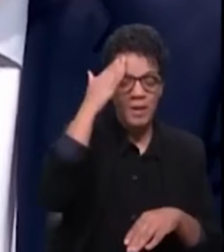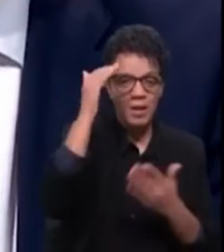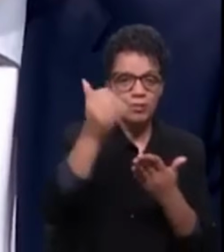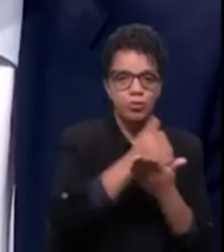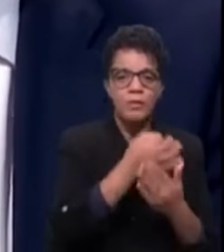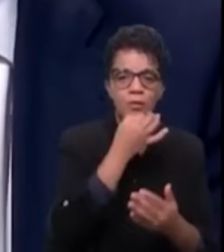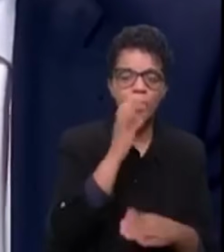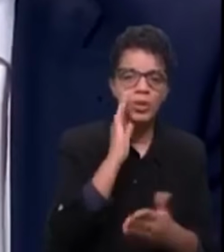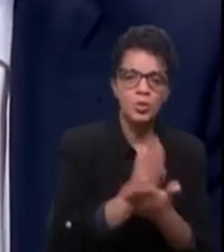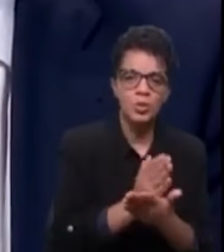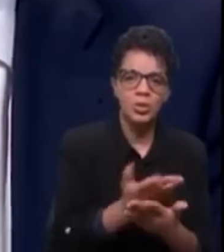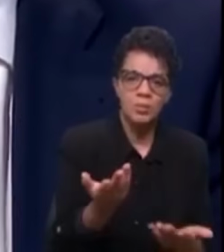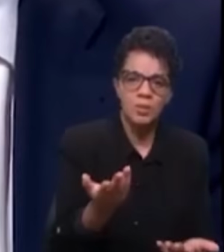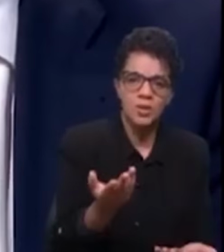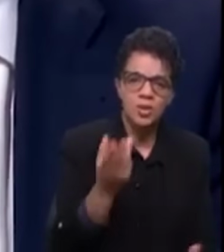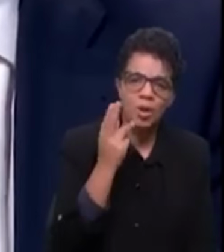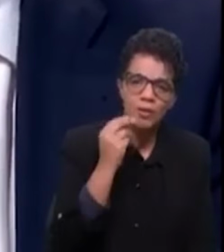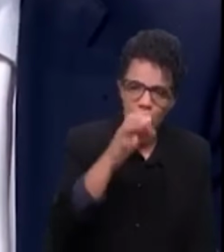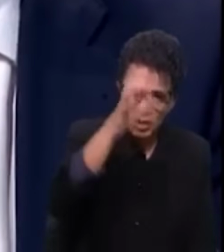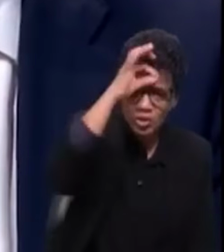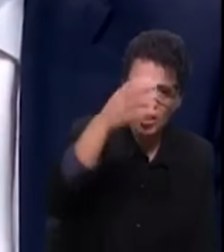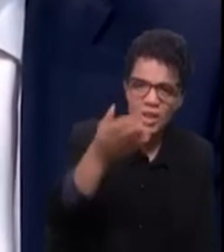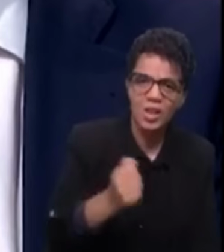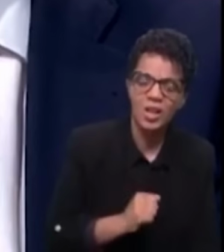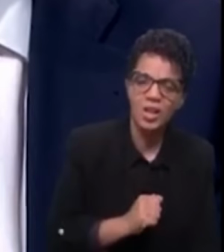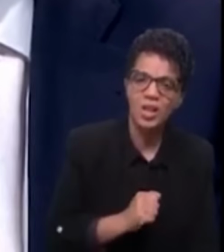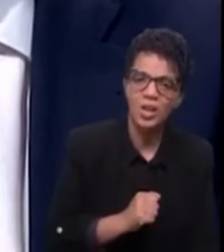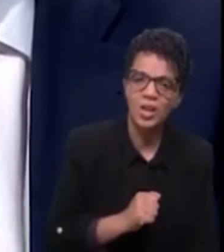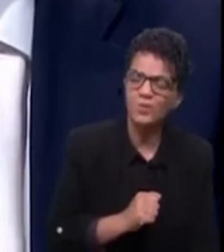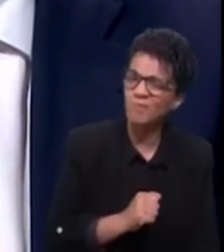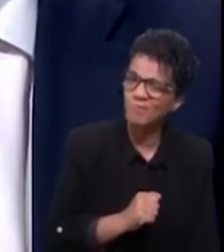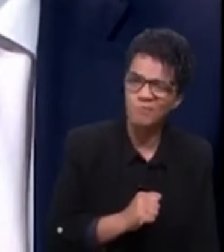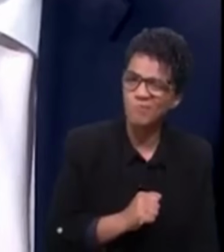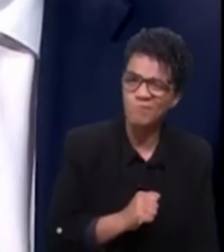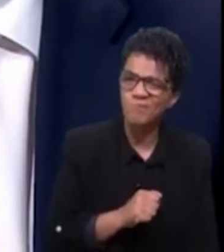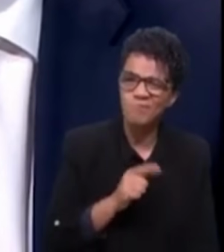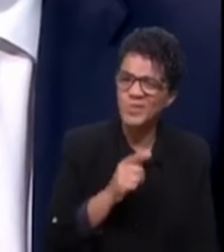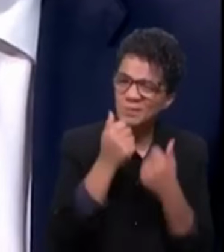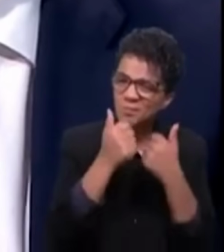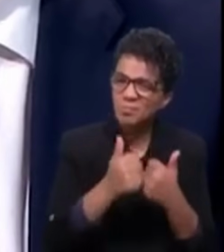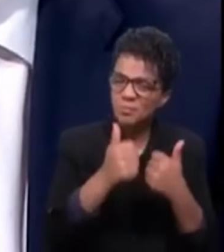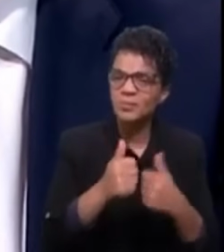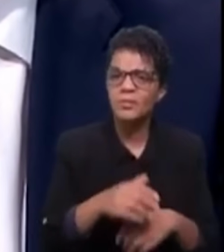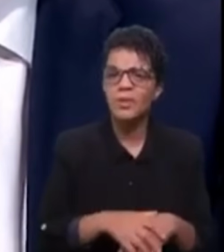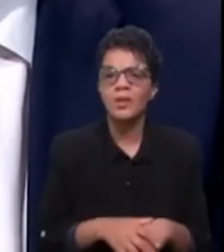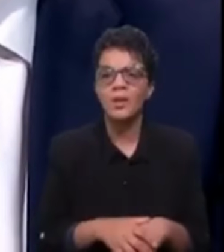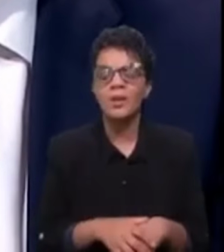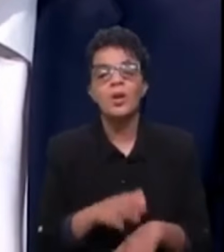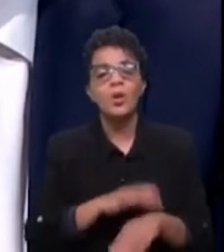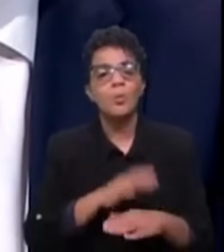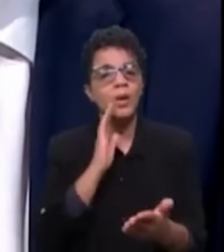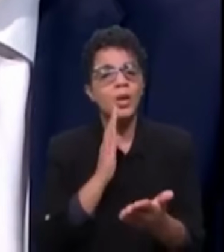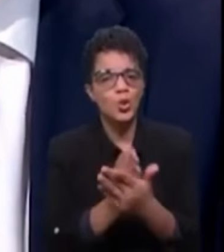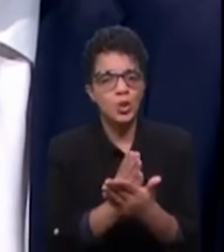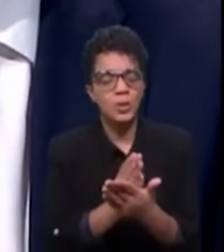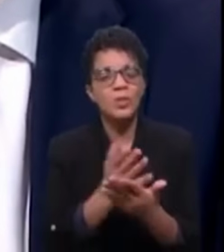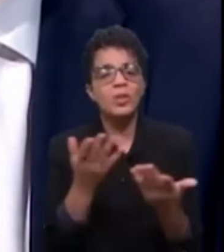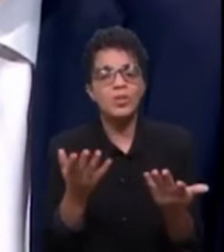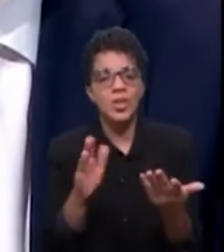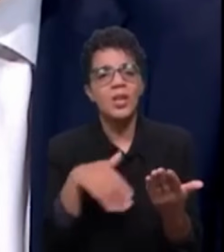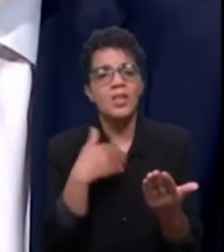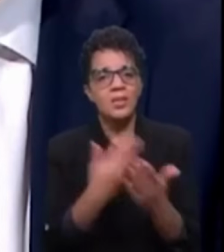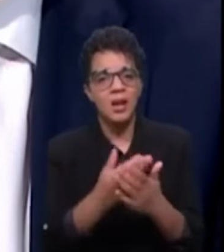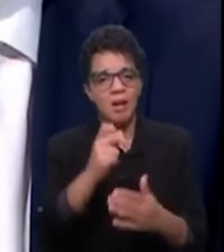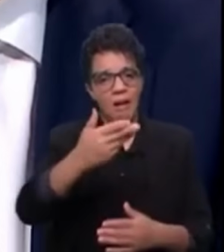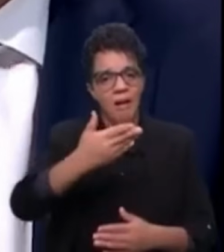últimas o André Ventura tá distraído não não anda muito certo nesta campanha porque as últimas são precisamente aquelas que têm impsto